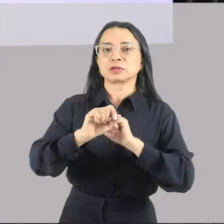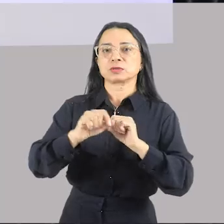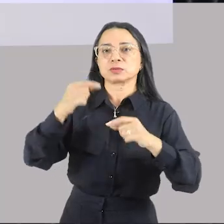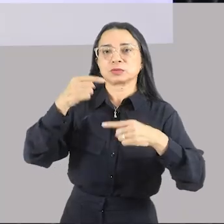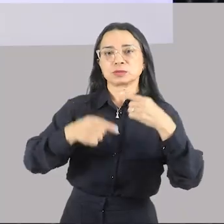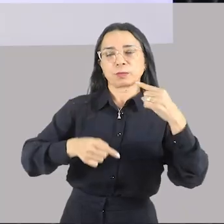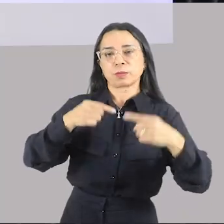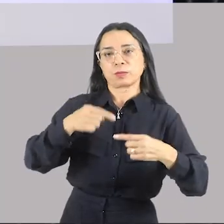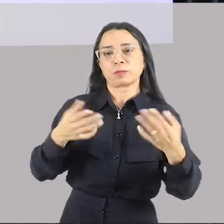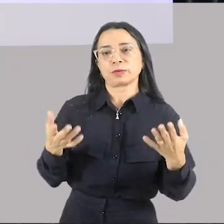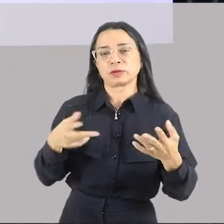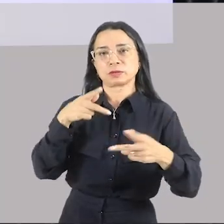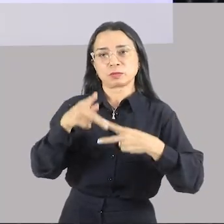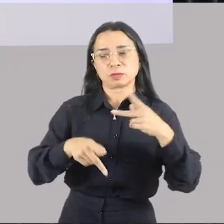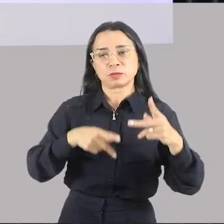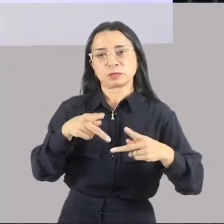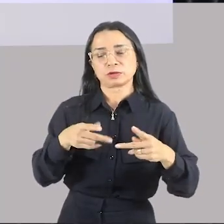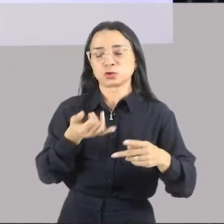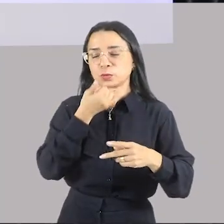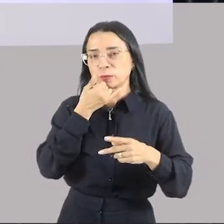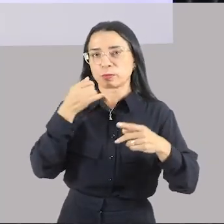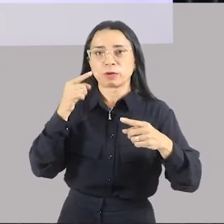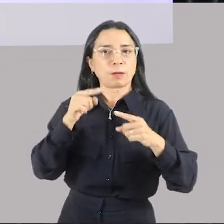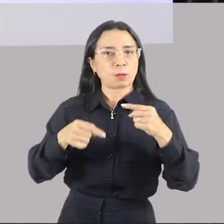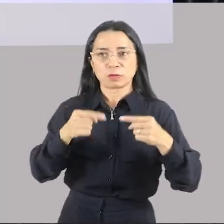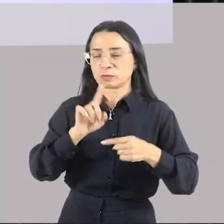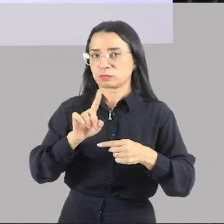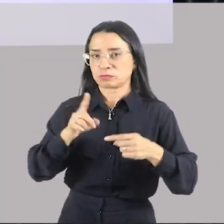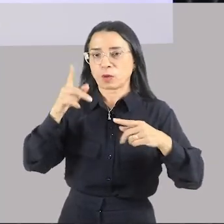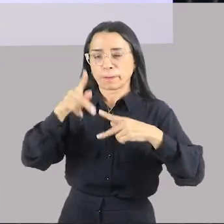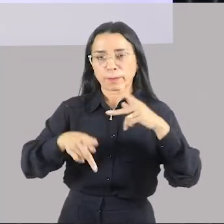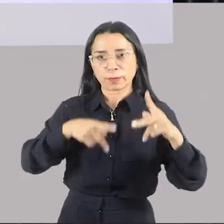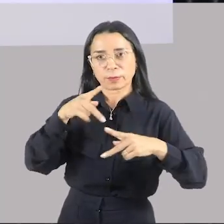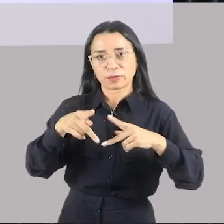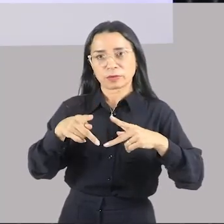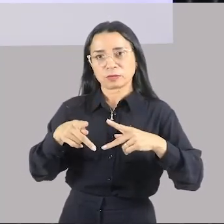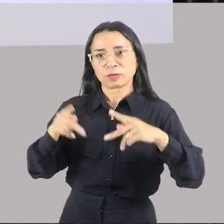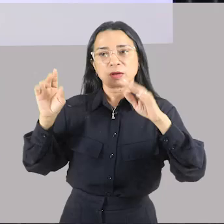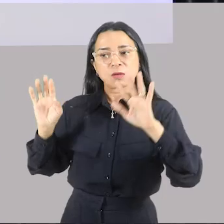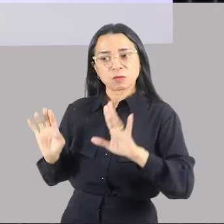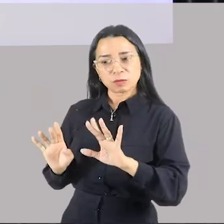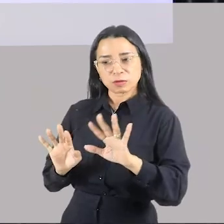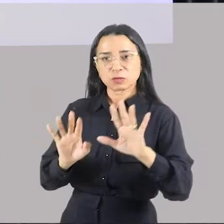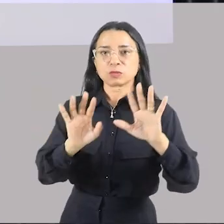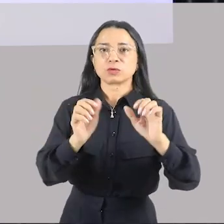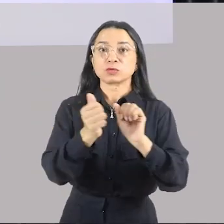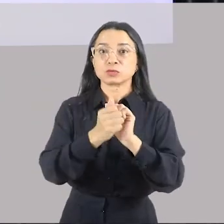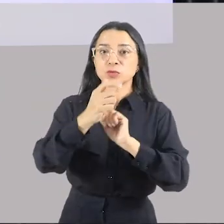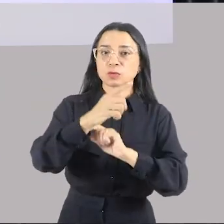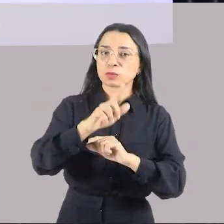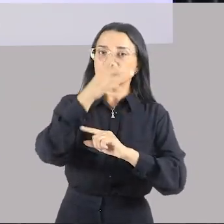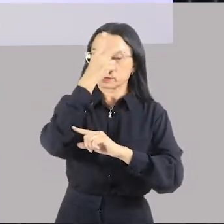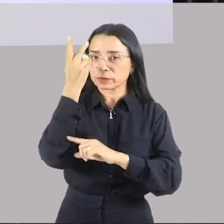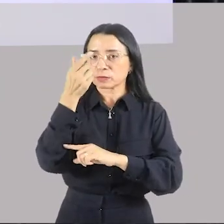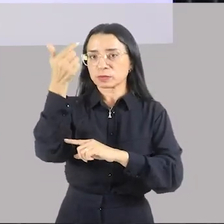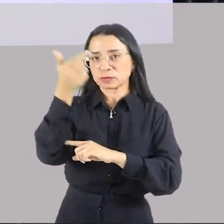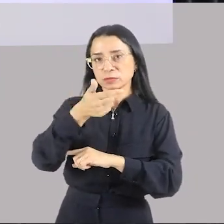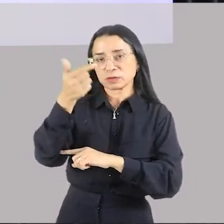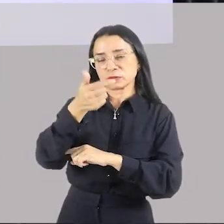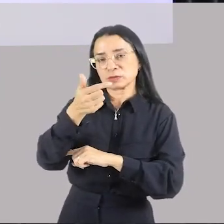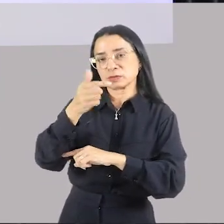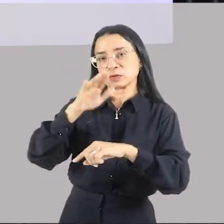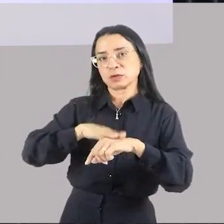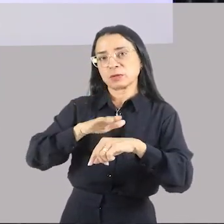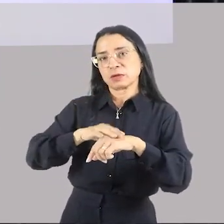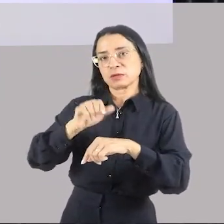por exemplo, que você acha importante, você vai às ruas junto com outras pessoas para se manifestar, é o segundo nível, chamado de ativação.